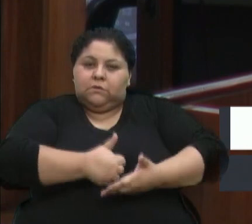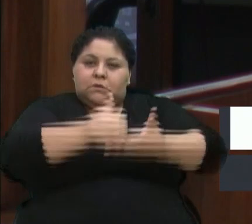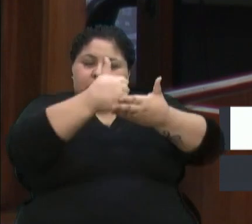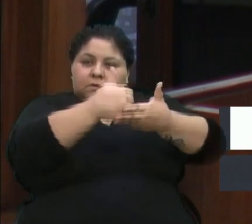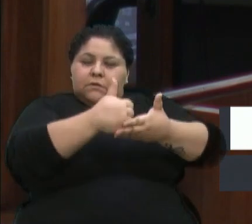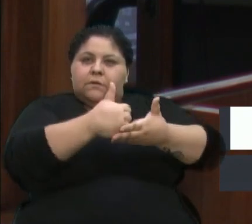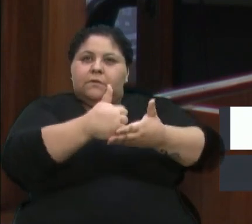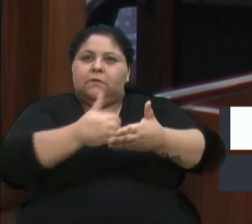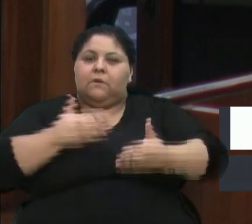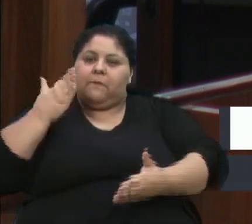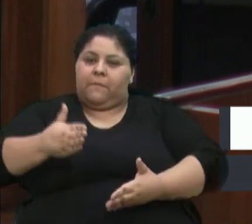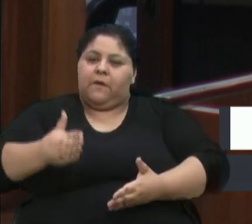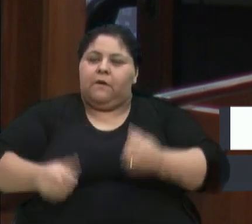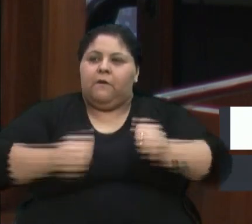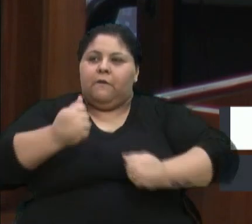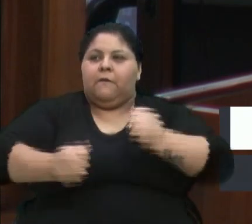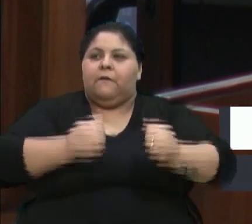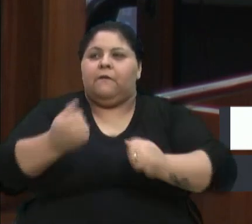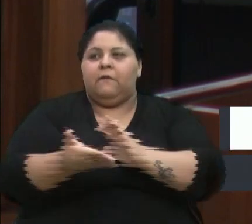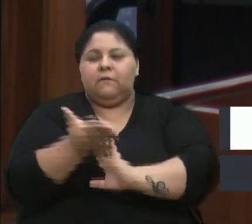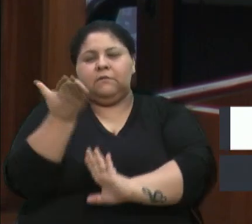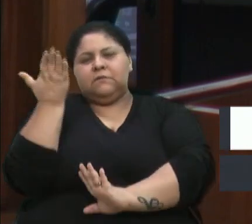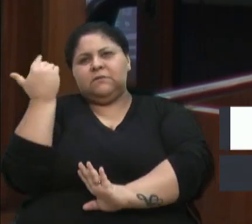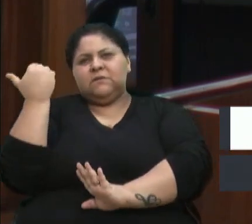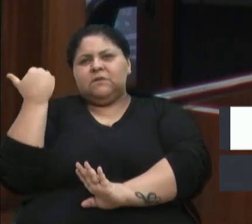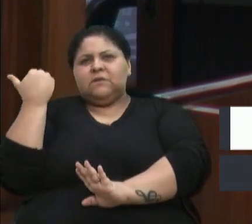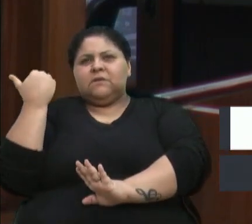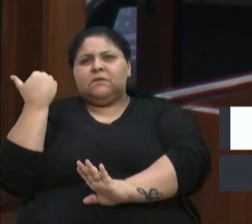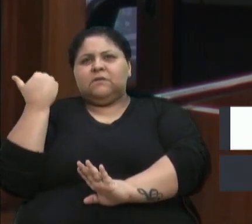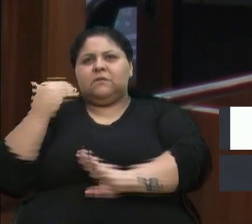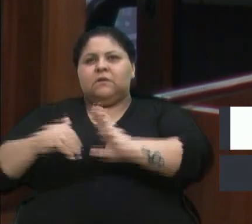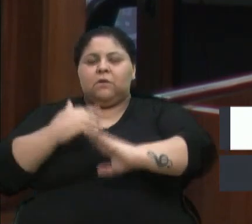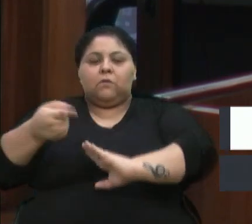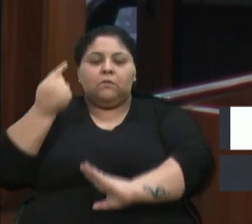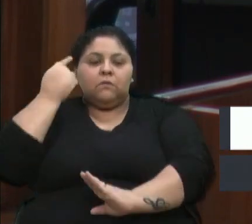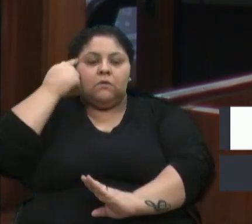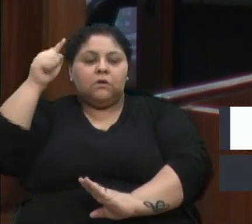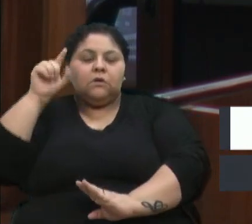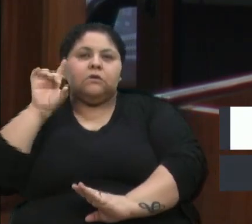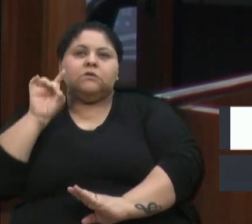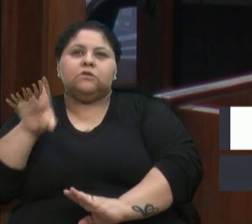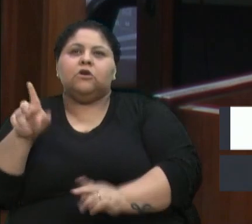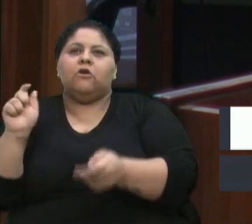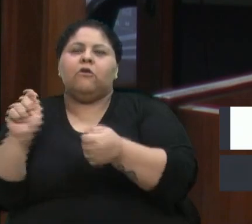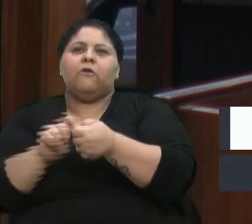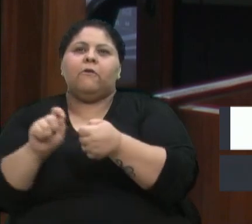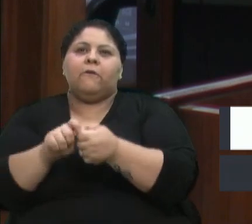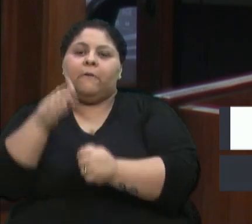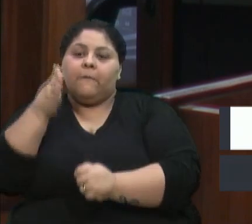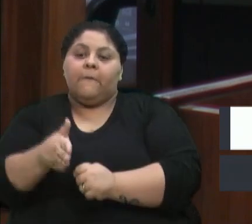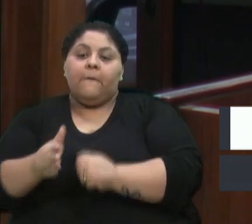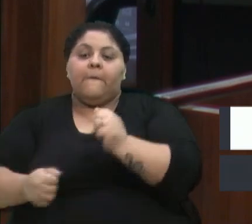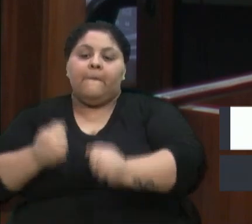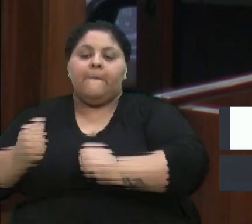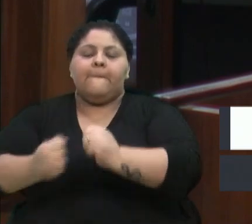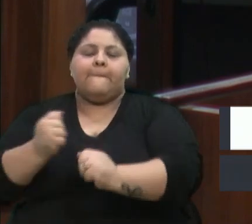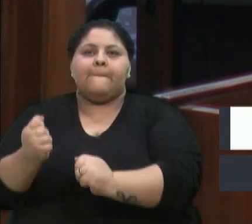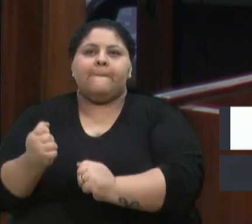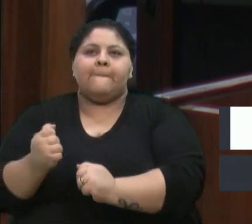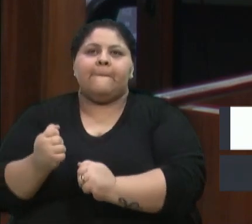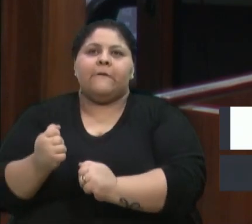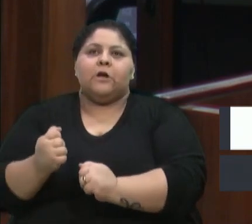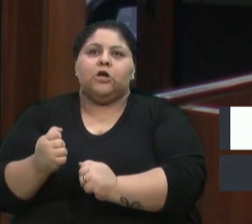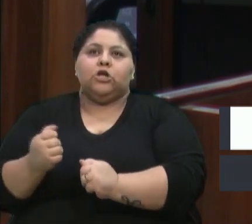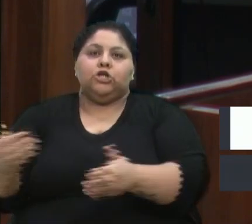muito à meia maratona, desde lá, quando era uma ideia simplesmente de fazer com que essa meia maratona passasse pelo